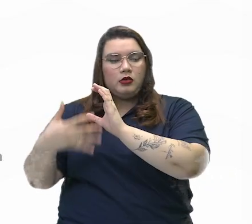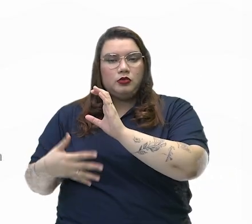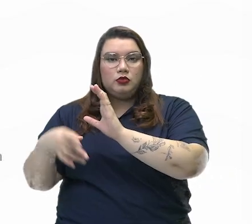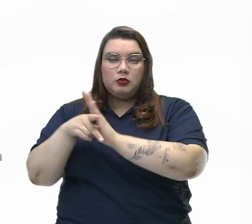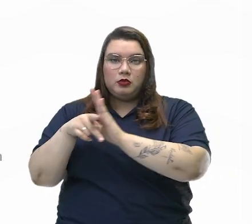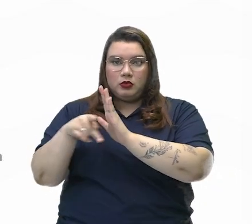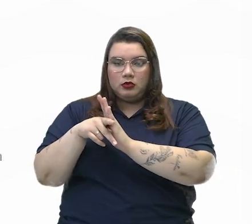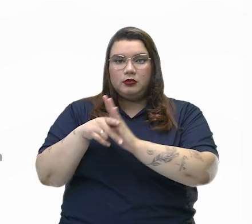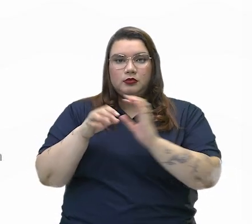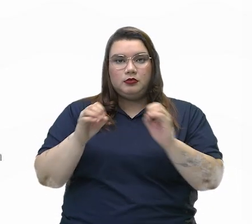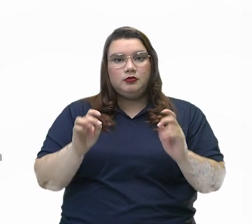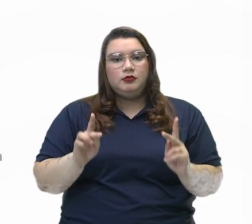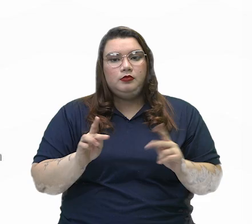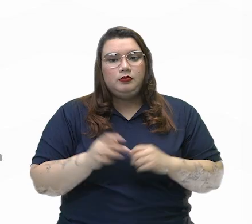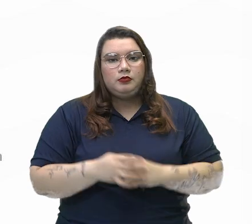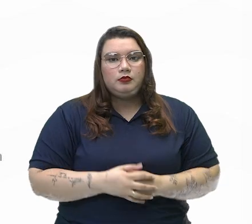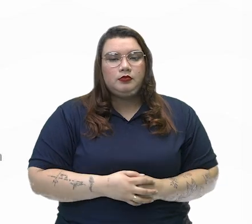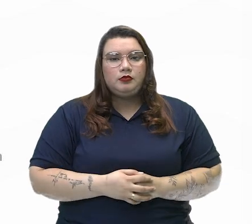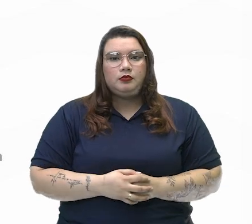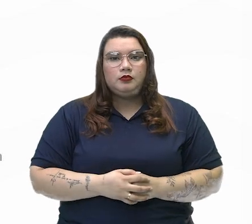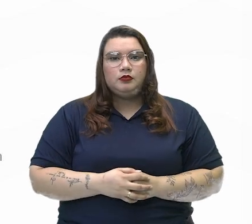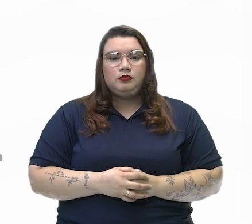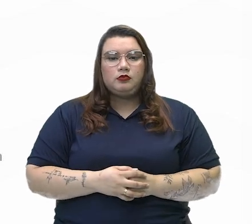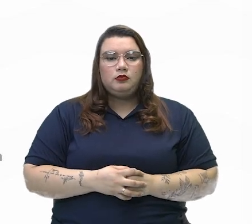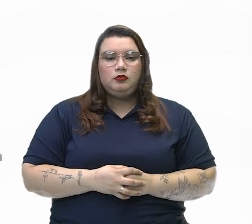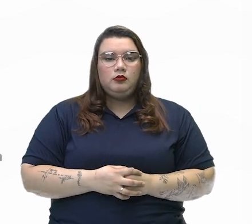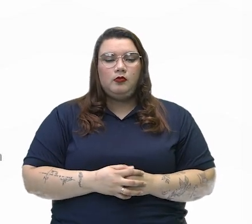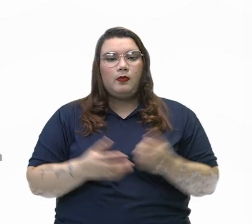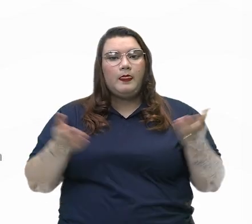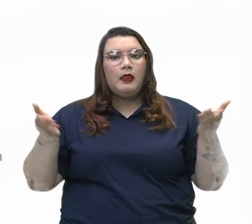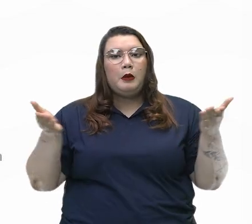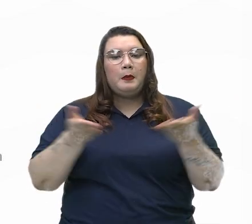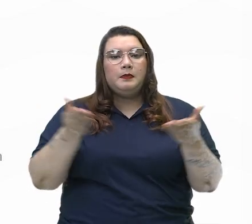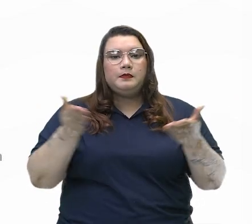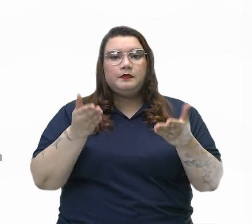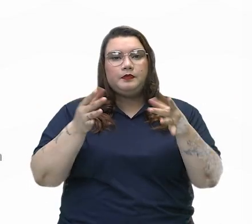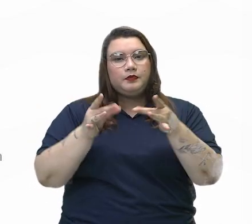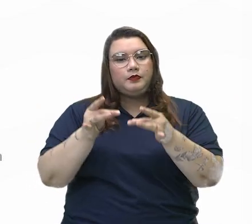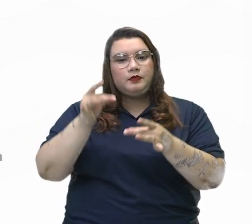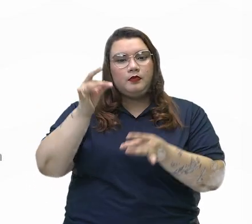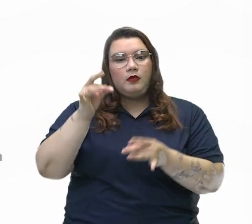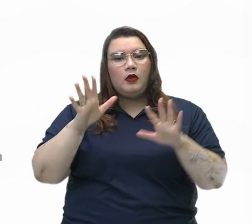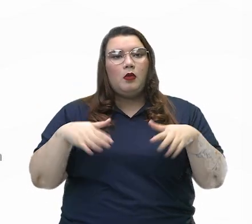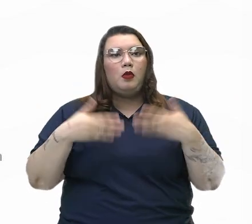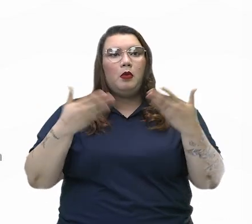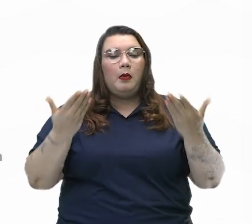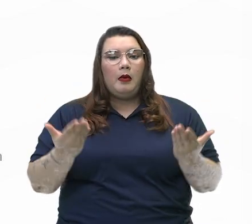característica do meio material por onde a luz se propaga. Tá certo? Agora a gente vai falar